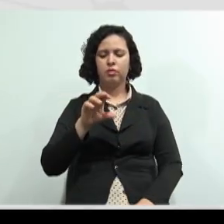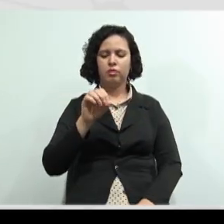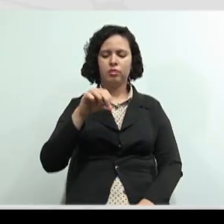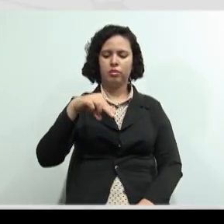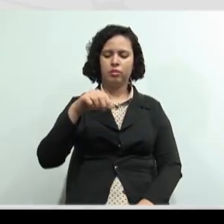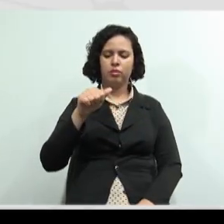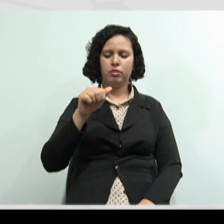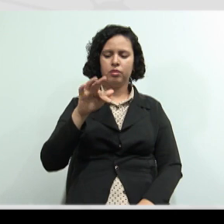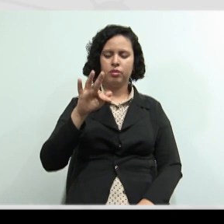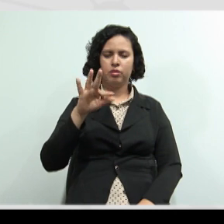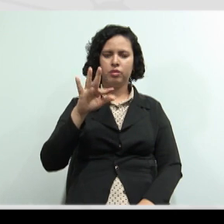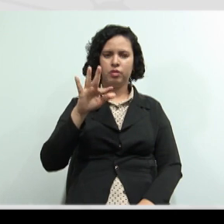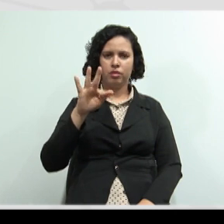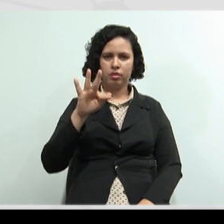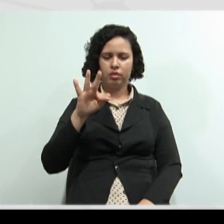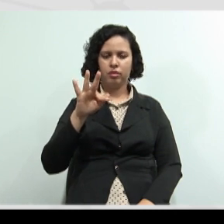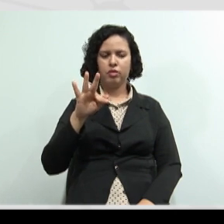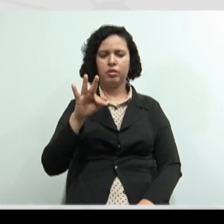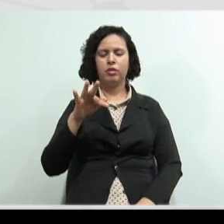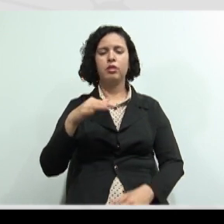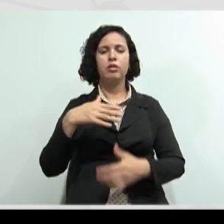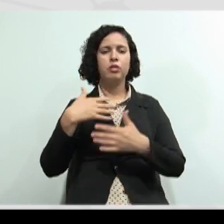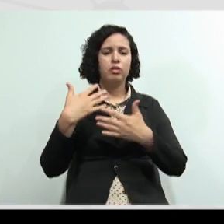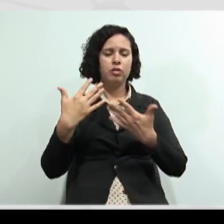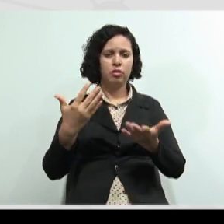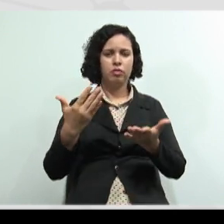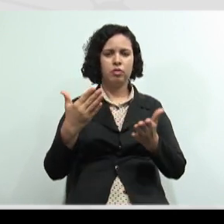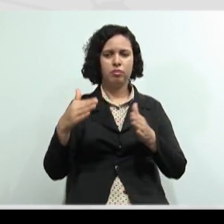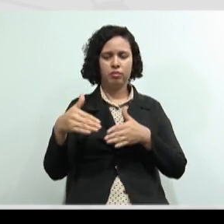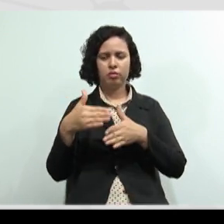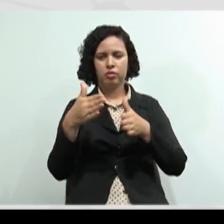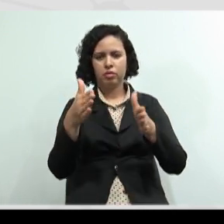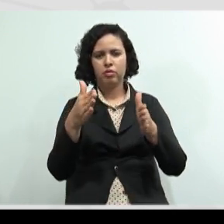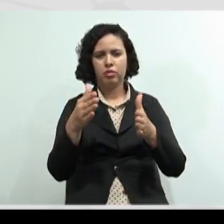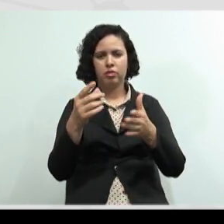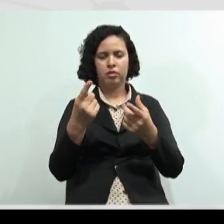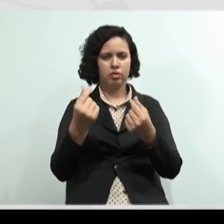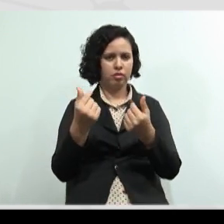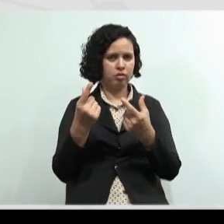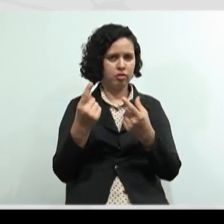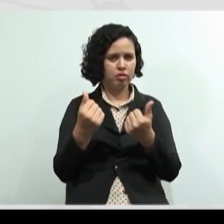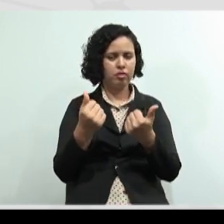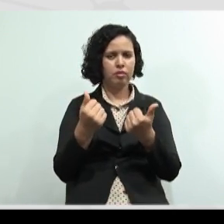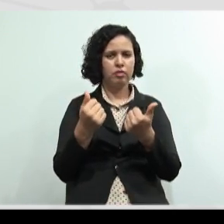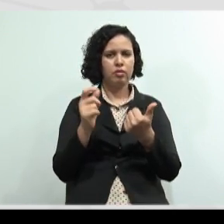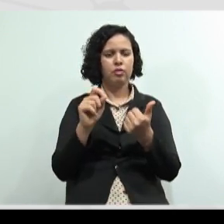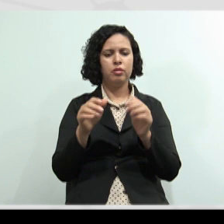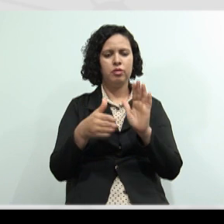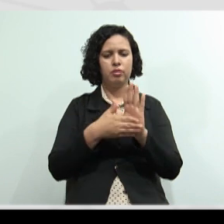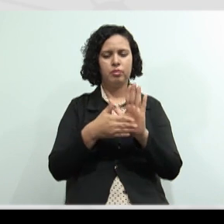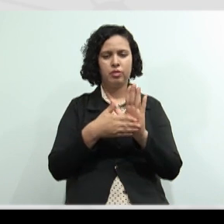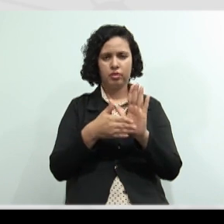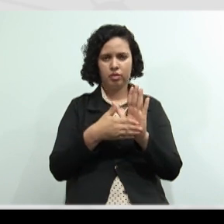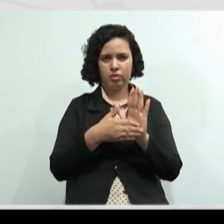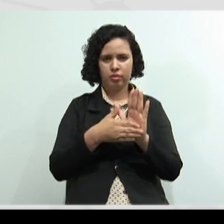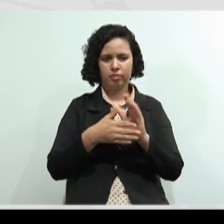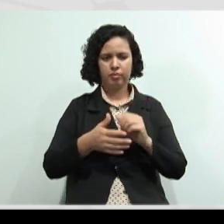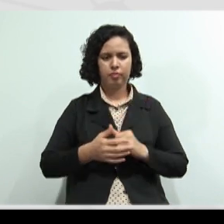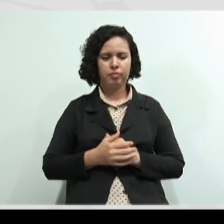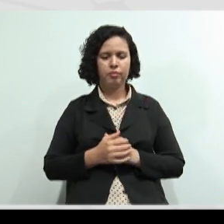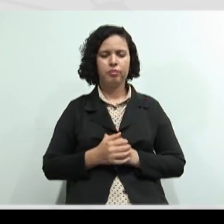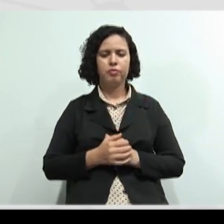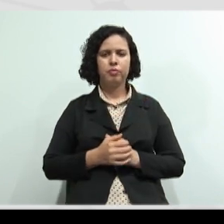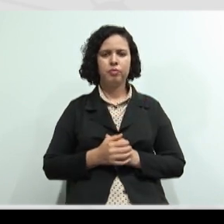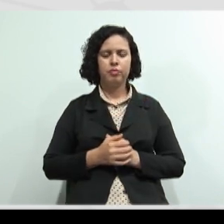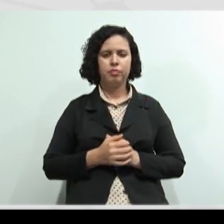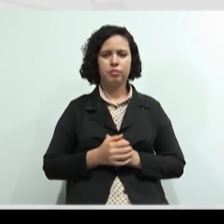que podem ser os projetos do PRONAF, quais podem ser as destinações do recurso dos projetos para captar financeiro. Quando eu falo crédito, é